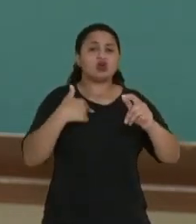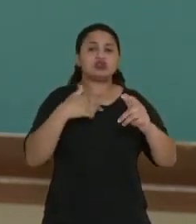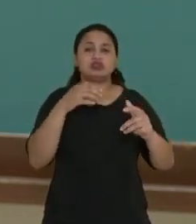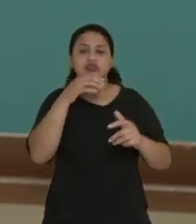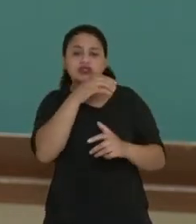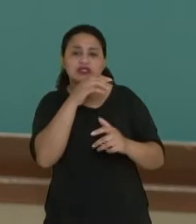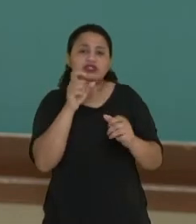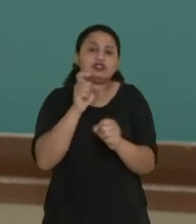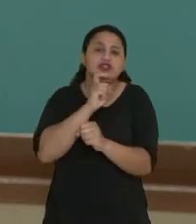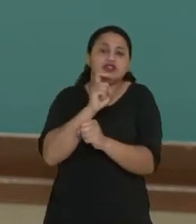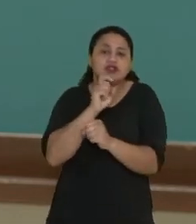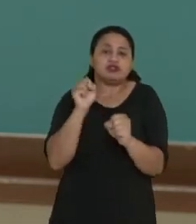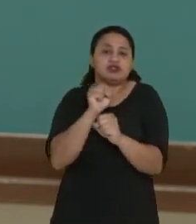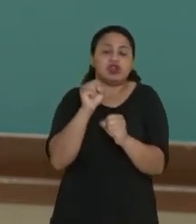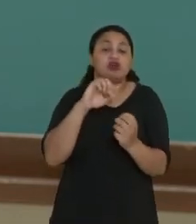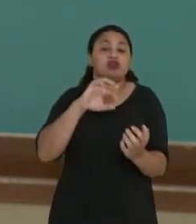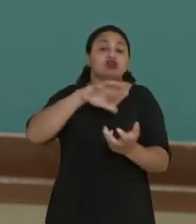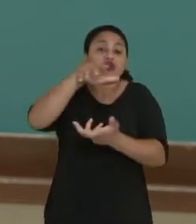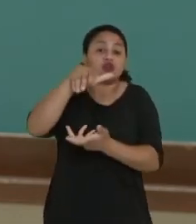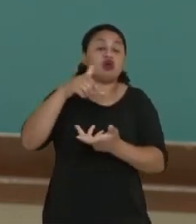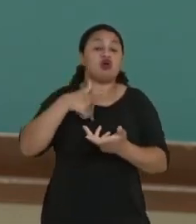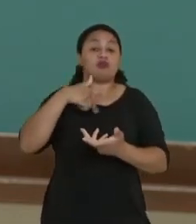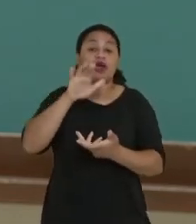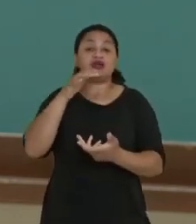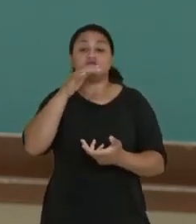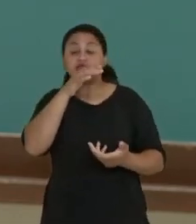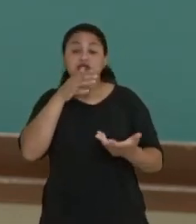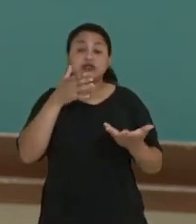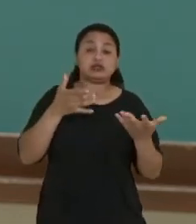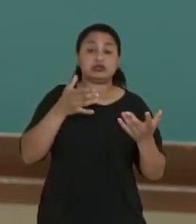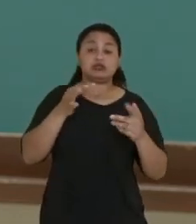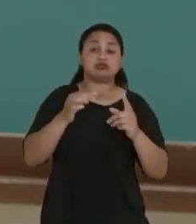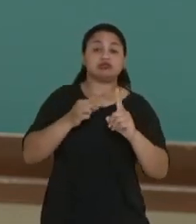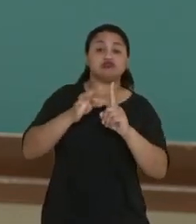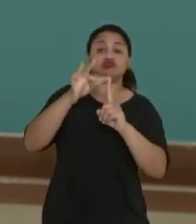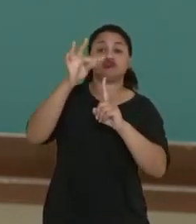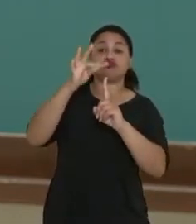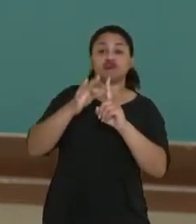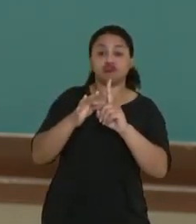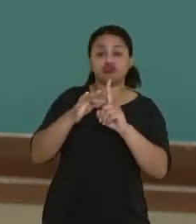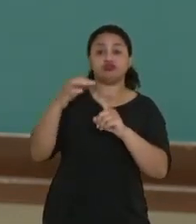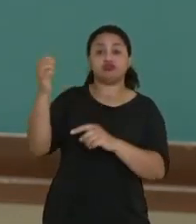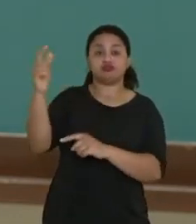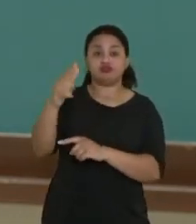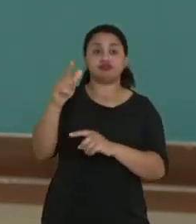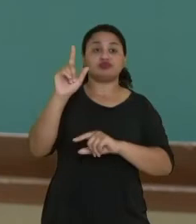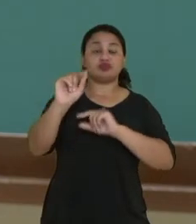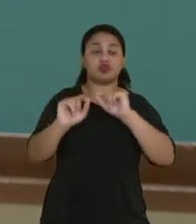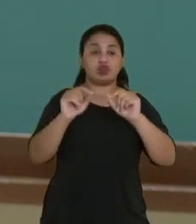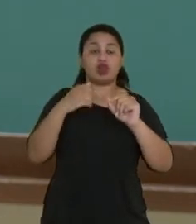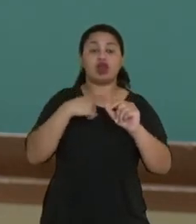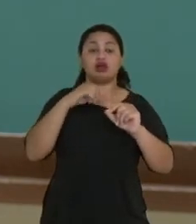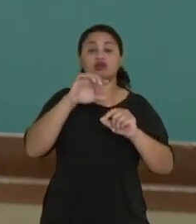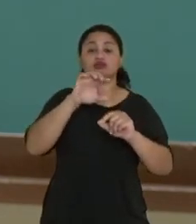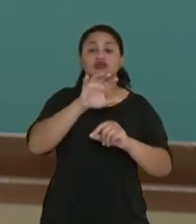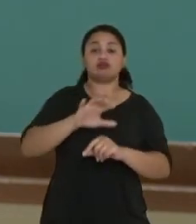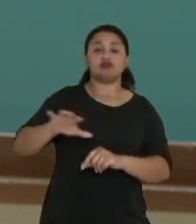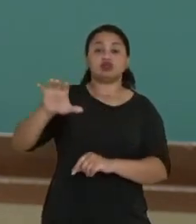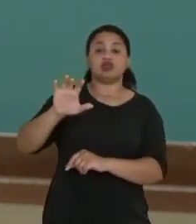mais frias do planeta, ou áreas mais aquecidas e menos aquecidas pelo Sol? Nós chamamos de